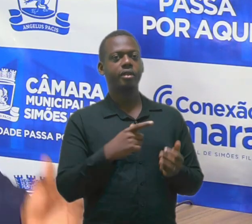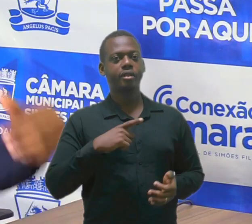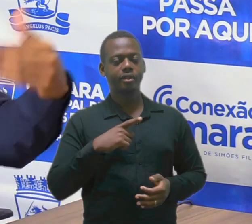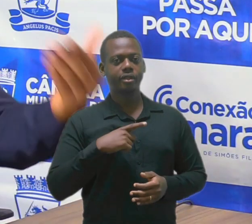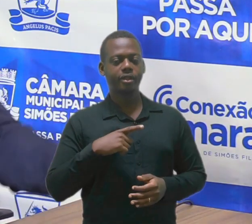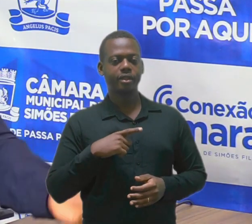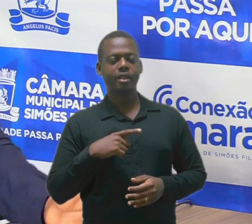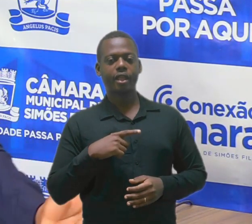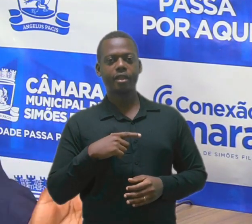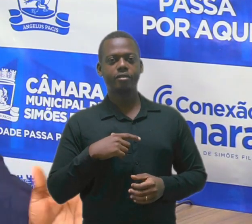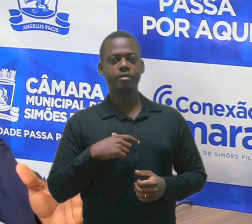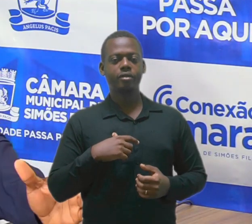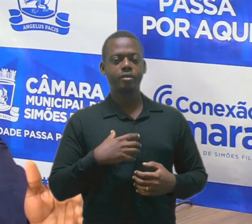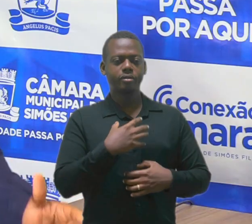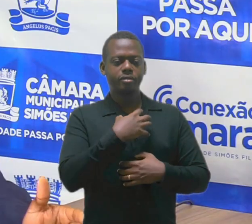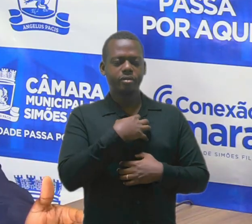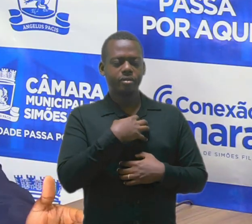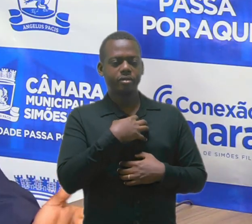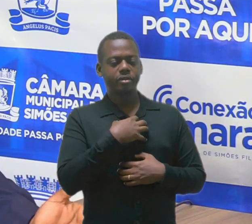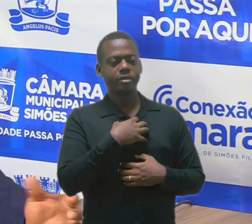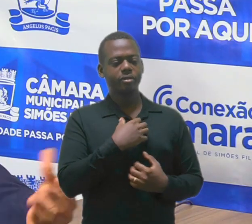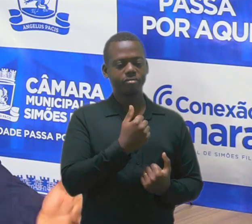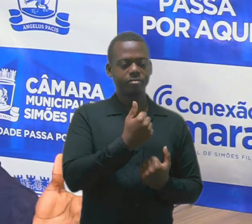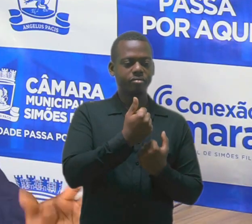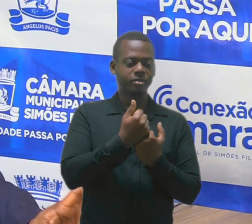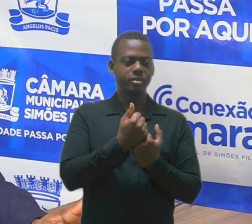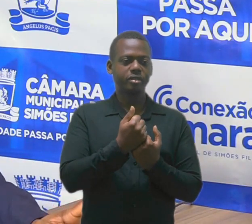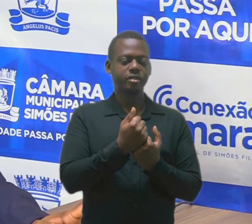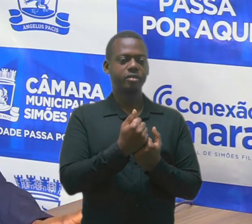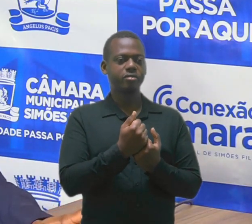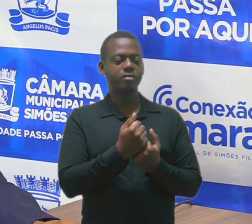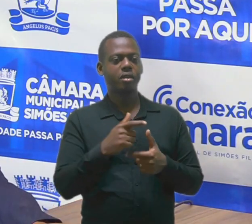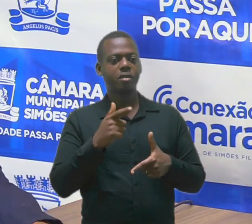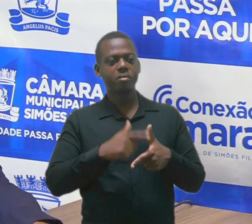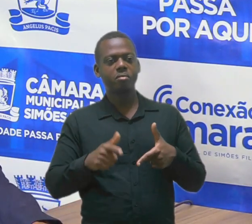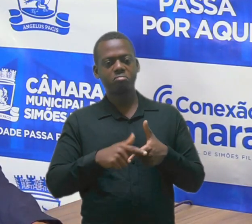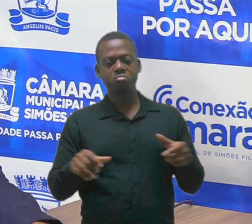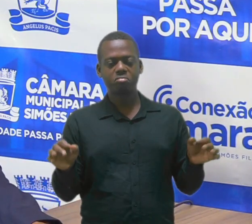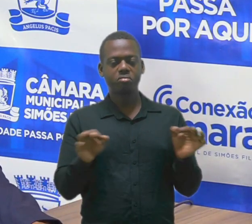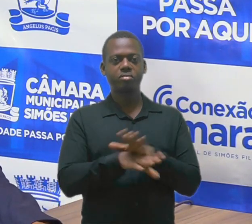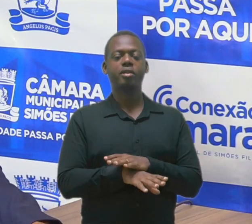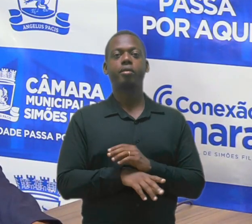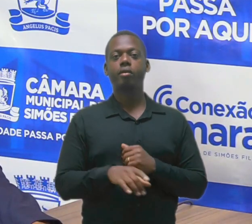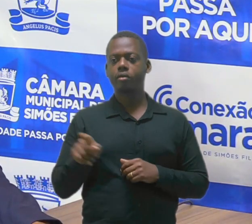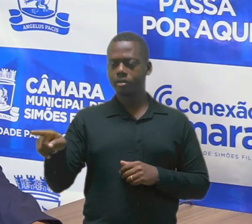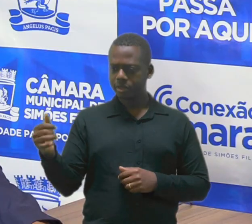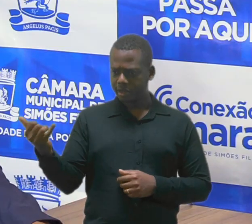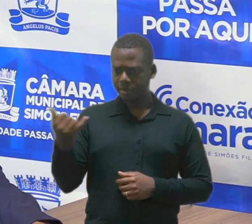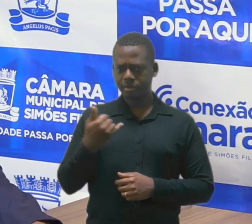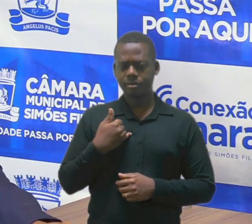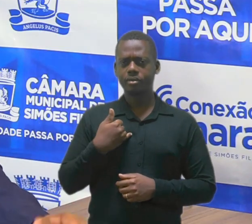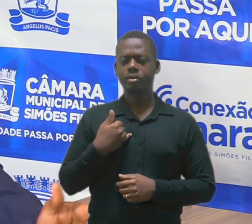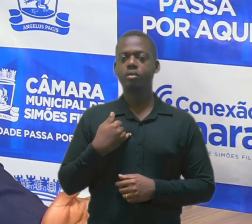gente passa a ver com outros olhos e tentar resolver o problema de alguma forma, né? Sim, Você sim. tinha falado pra gente sobre